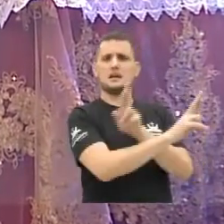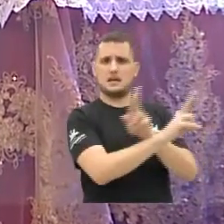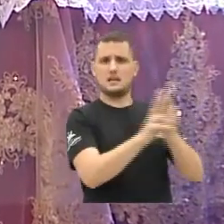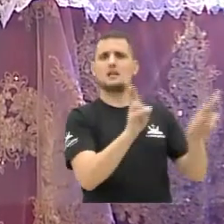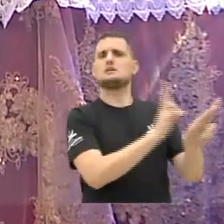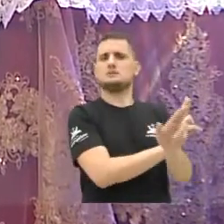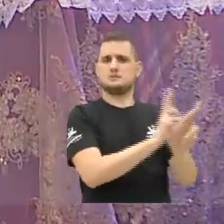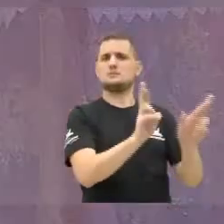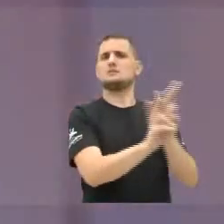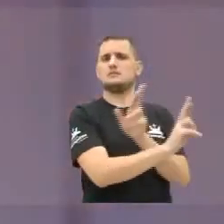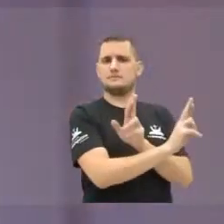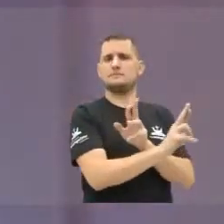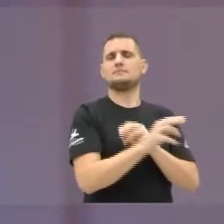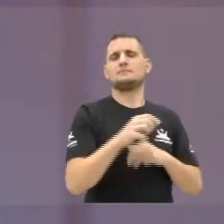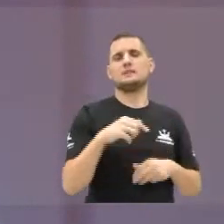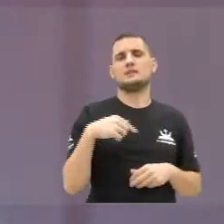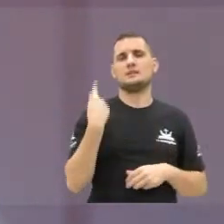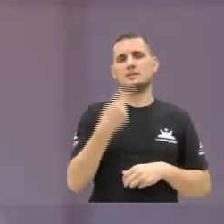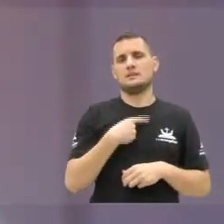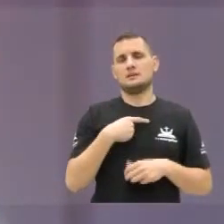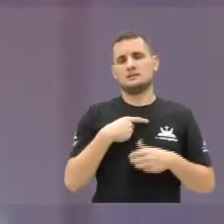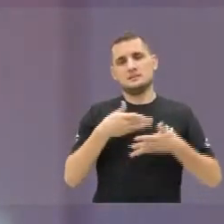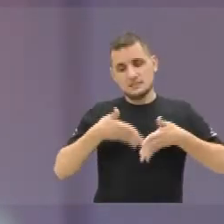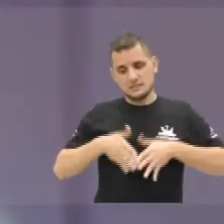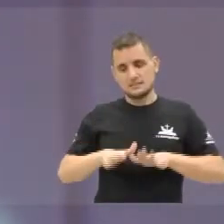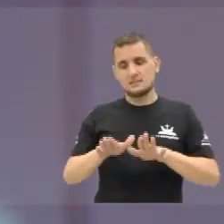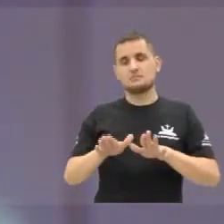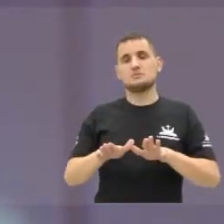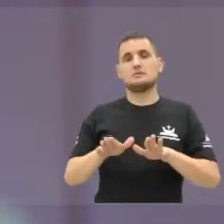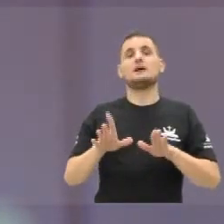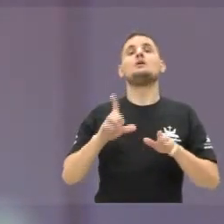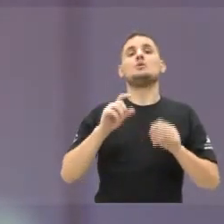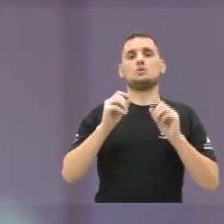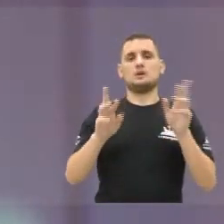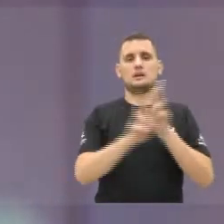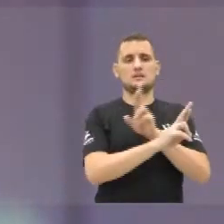Eu fui criado para me relacionar com Deus e com as pessoas.